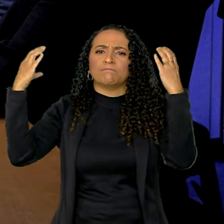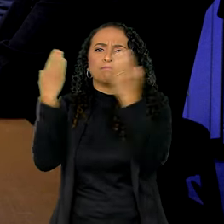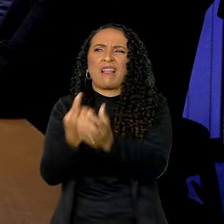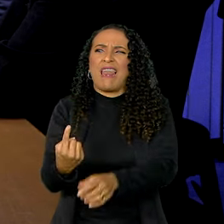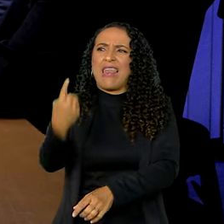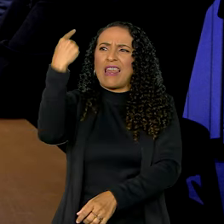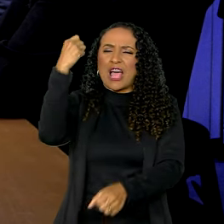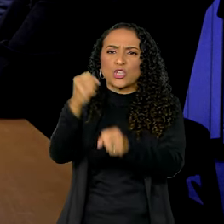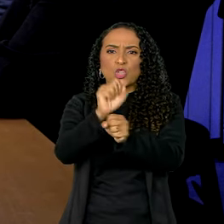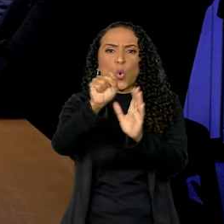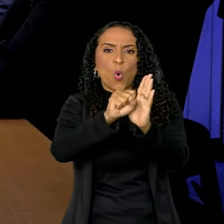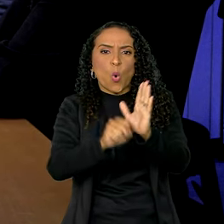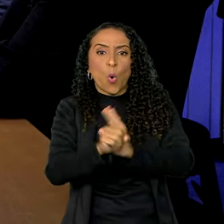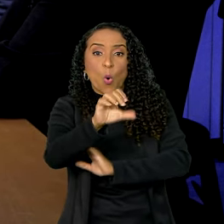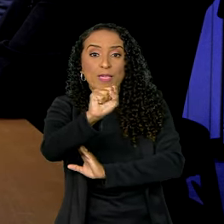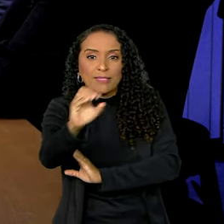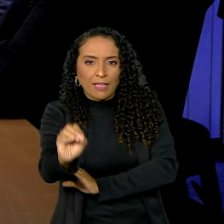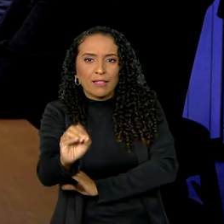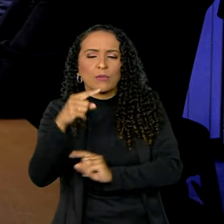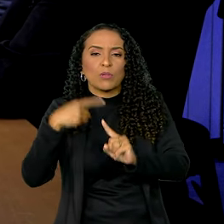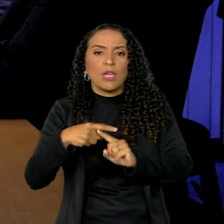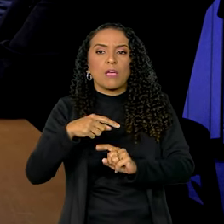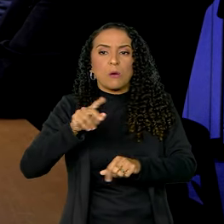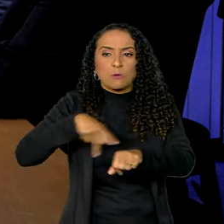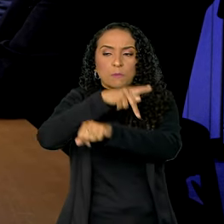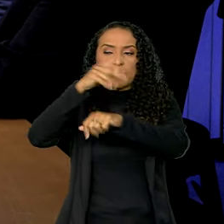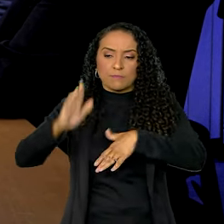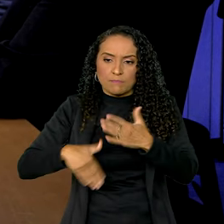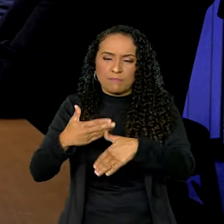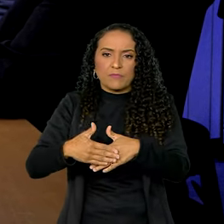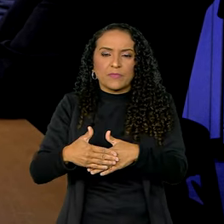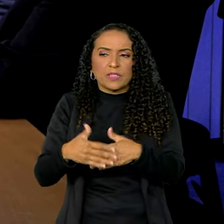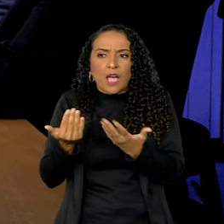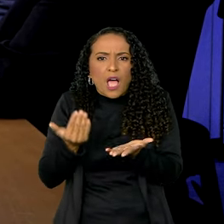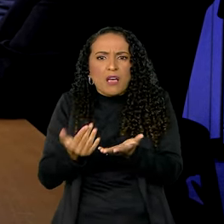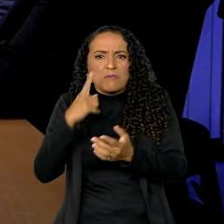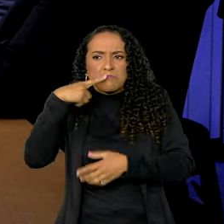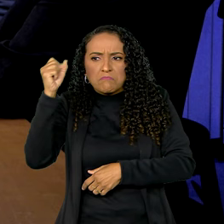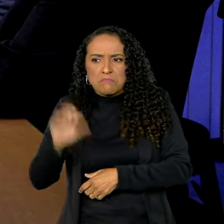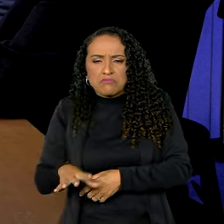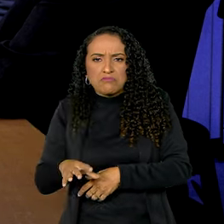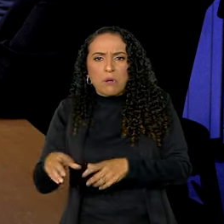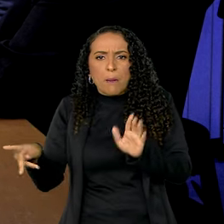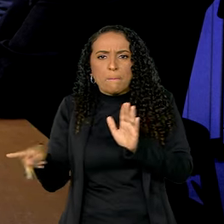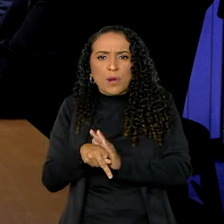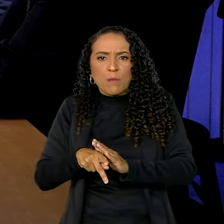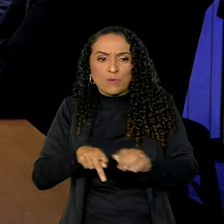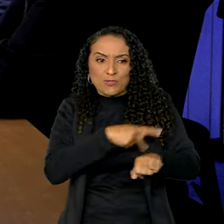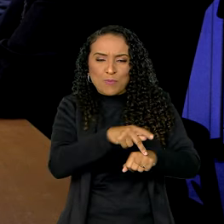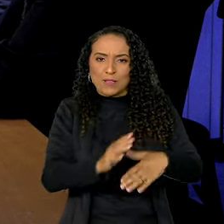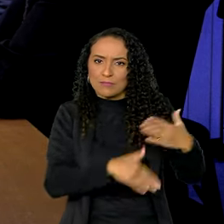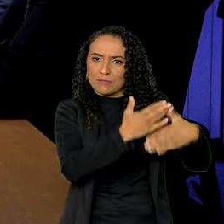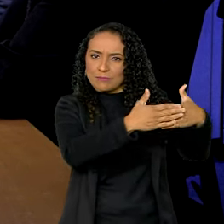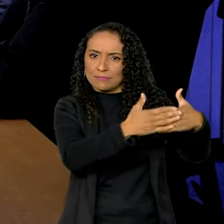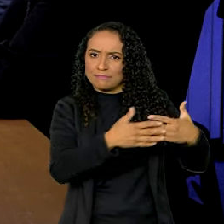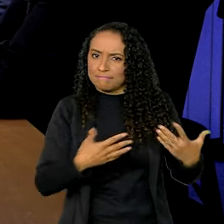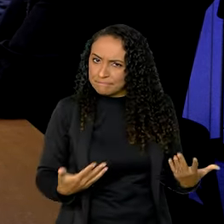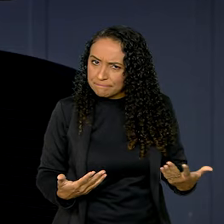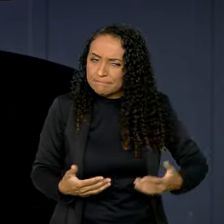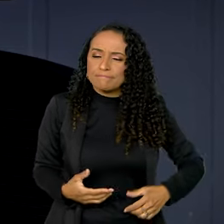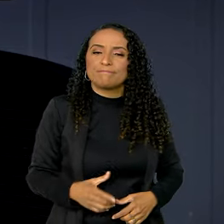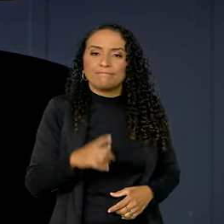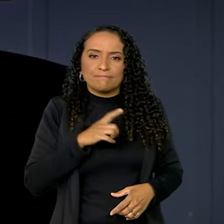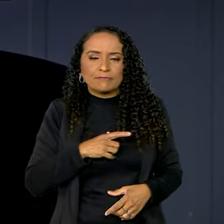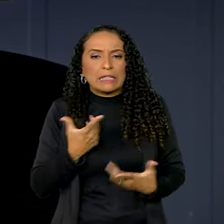80 que foi motivada pelo fato de que os países em desenvolvimento estavam virando Lio dos países desenvolvidos né E ainda tem né E ainda tem